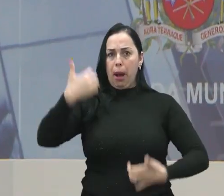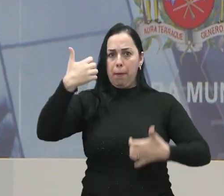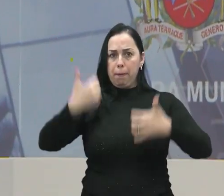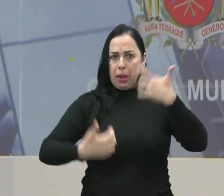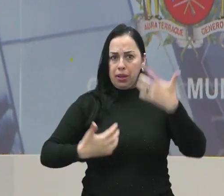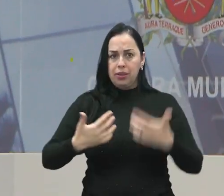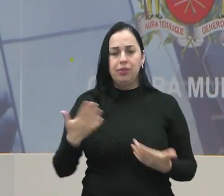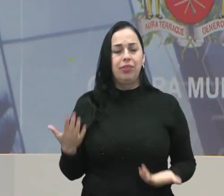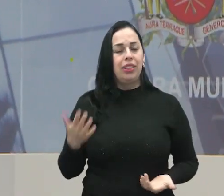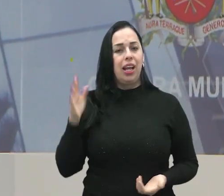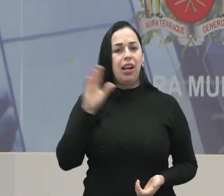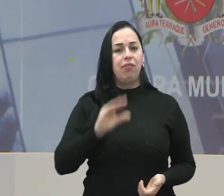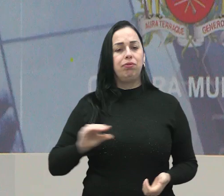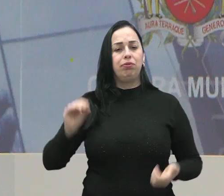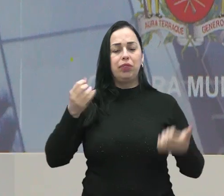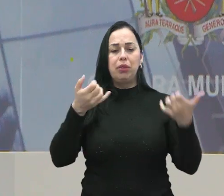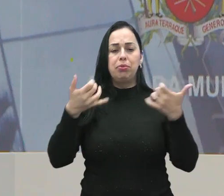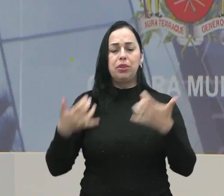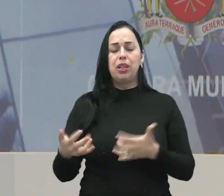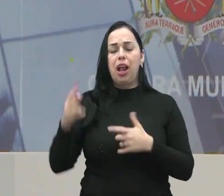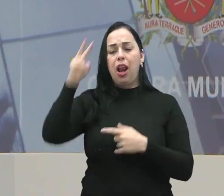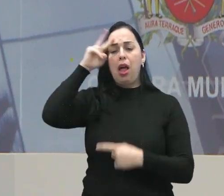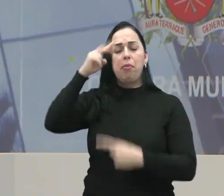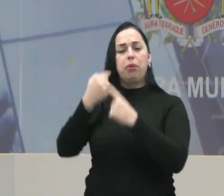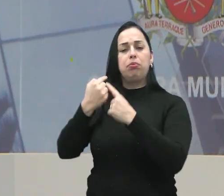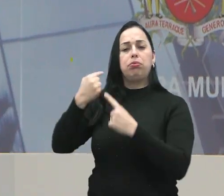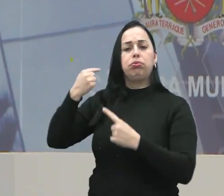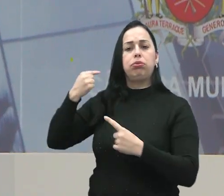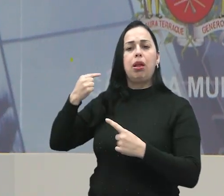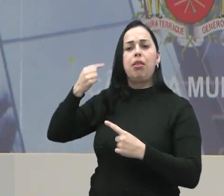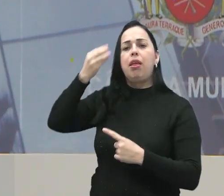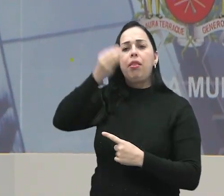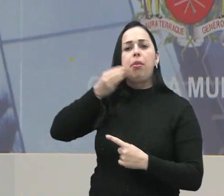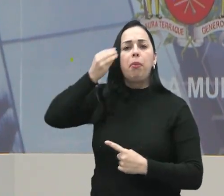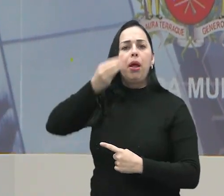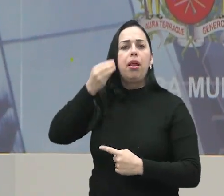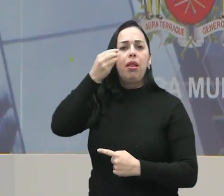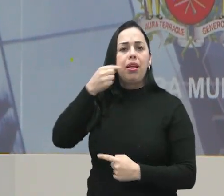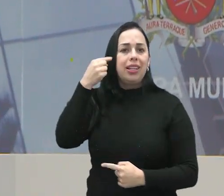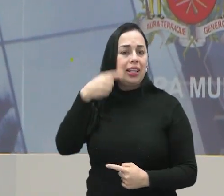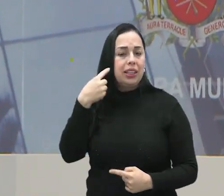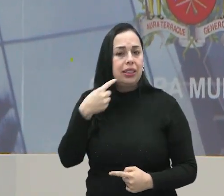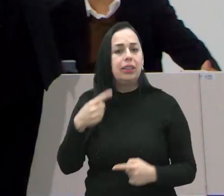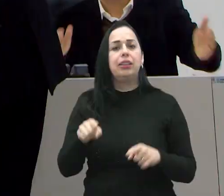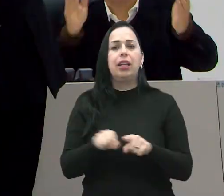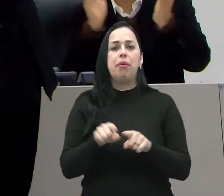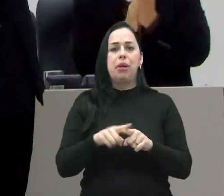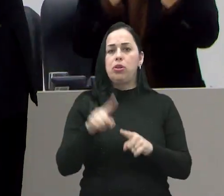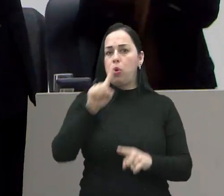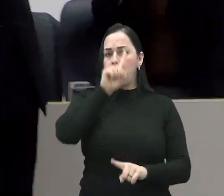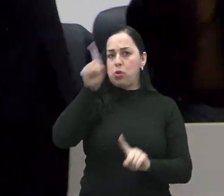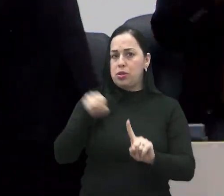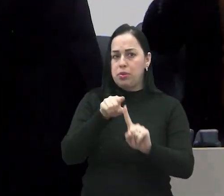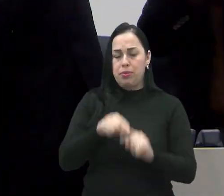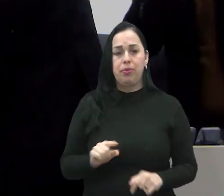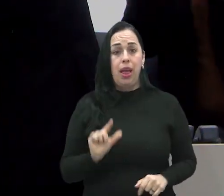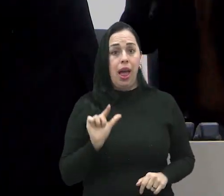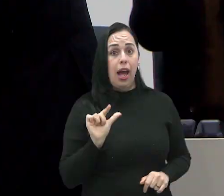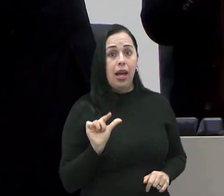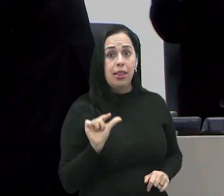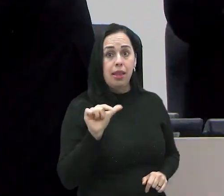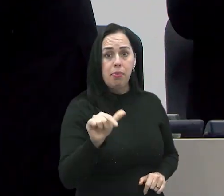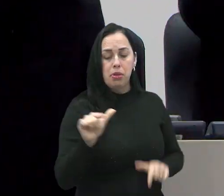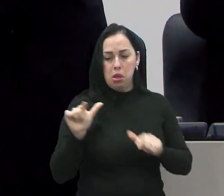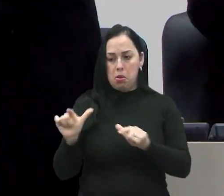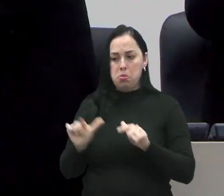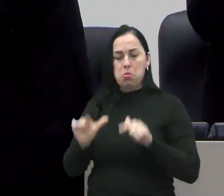Na fala, lembrou de sua trajetória como advogado em São José dos Campos e de seus ideais. Na sequência, recebeu o